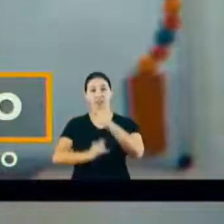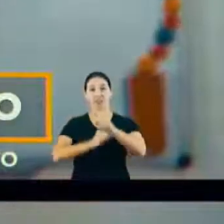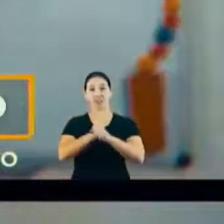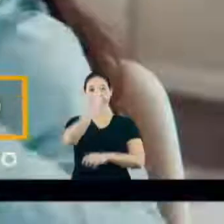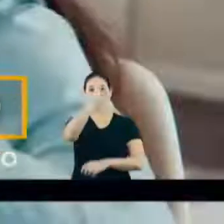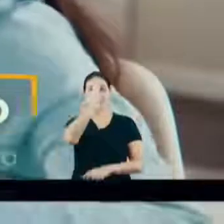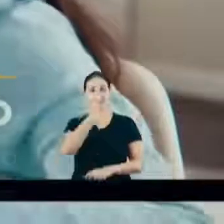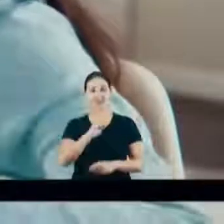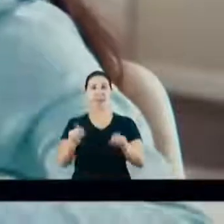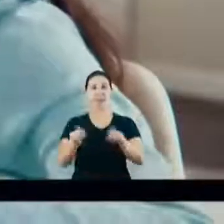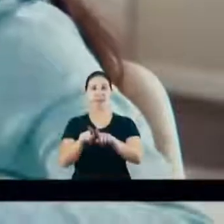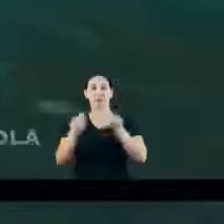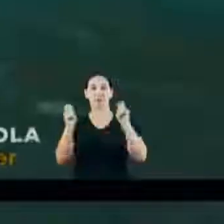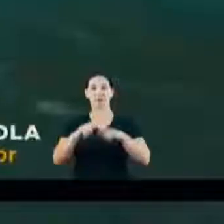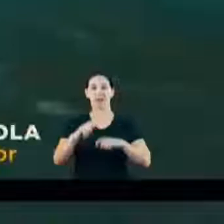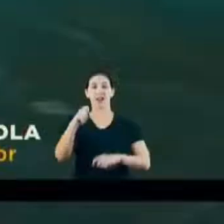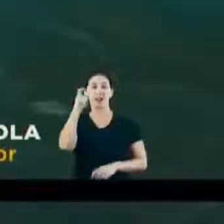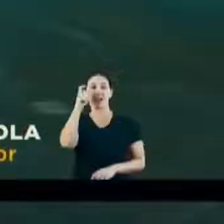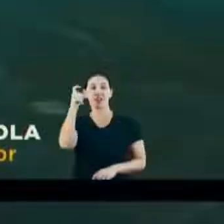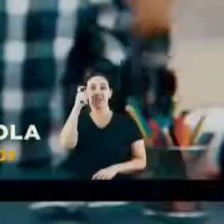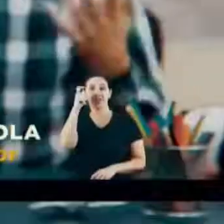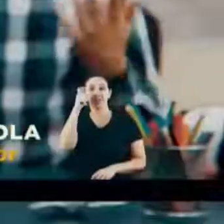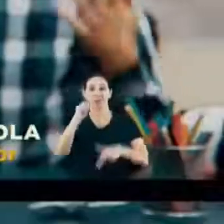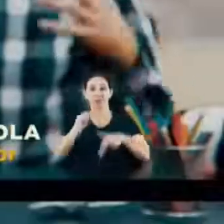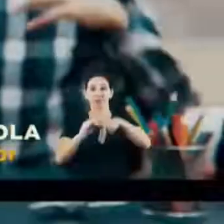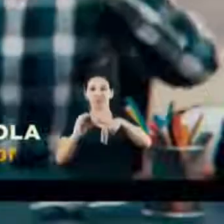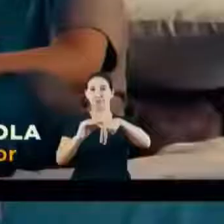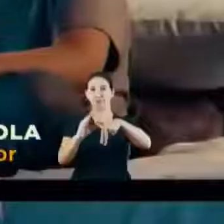e você ainda pode assistir às aulas ao vivo